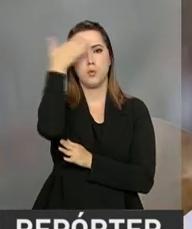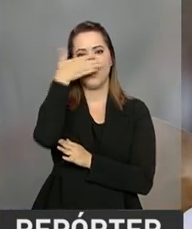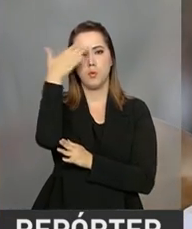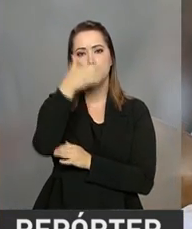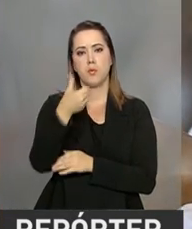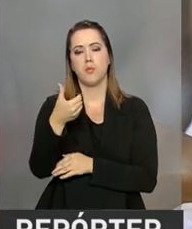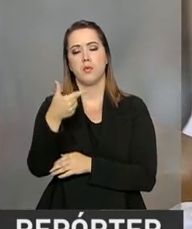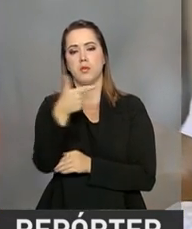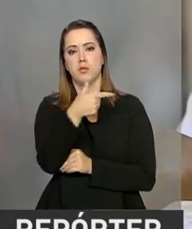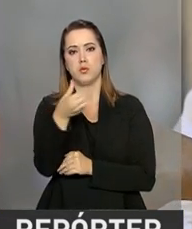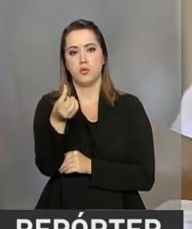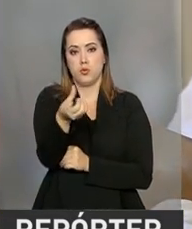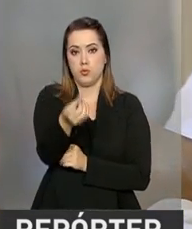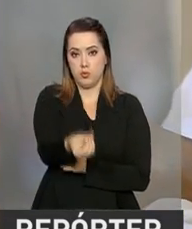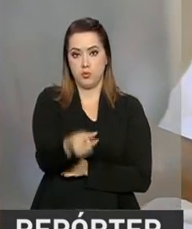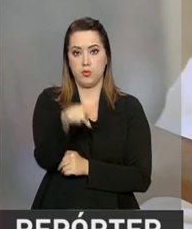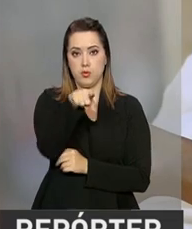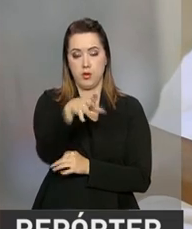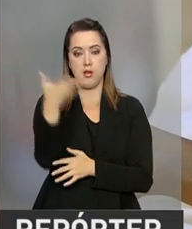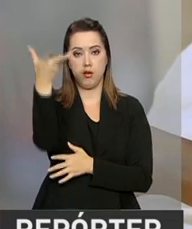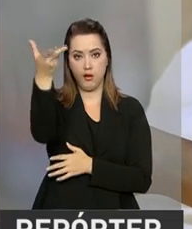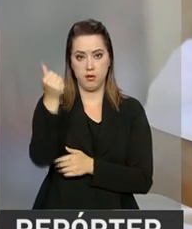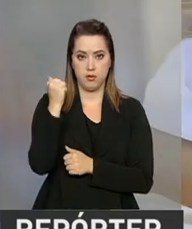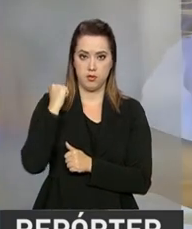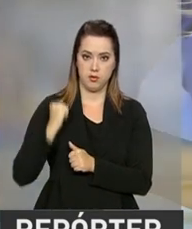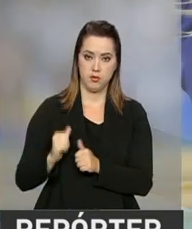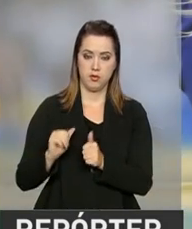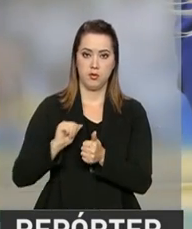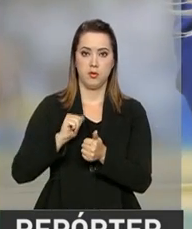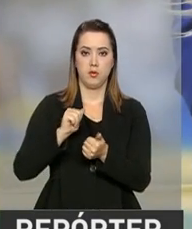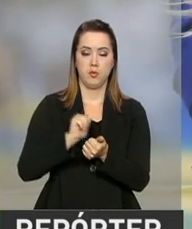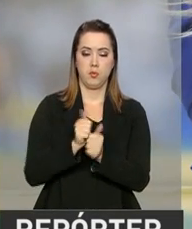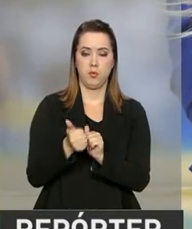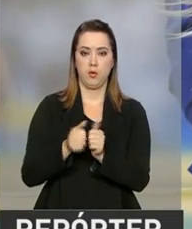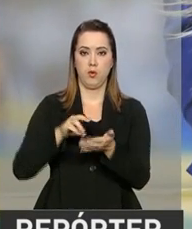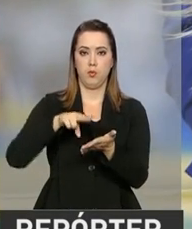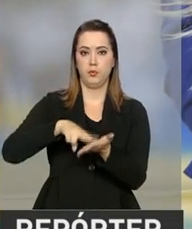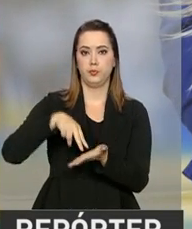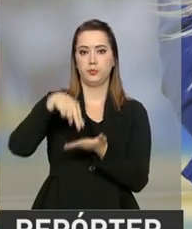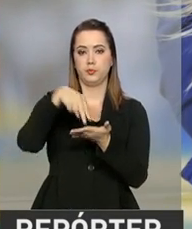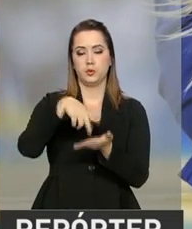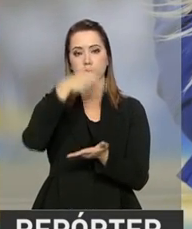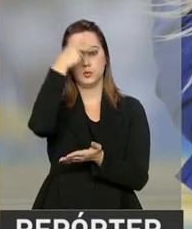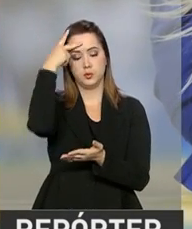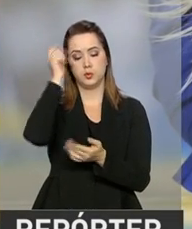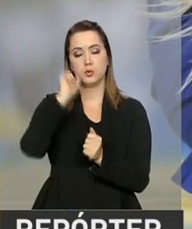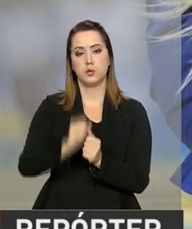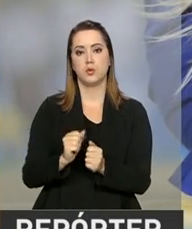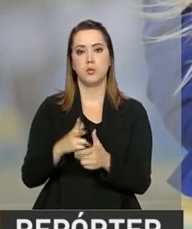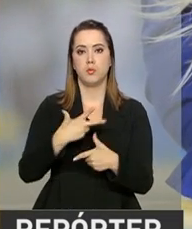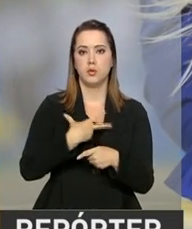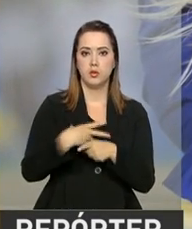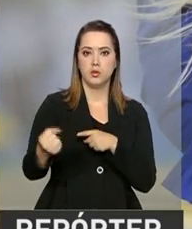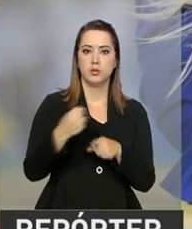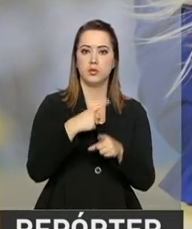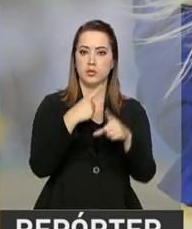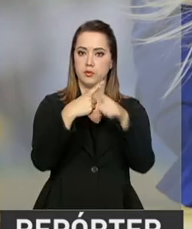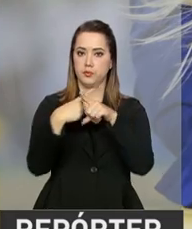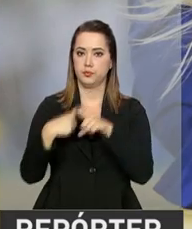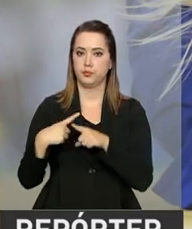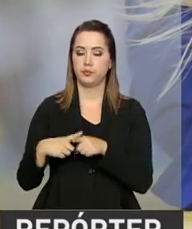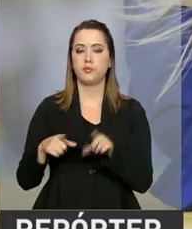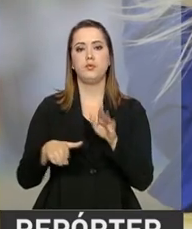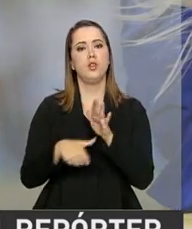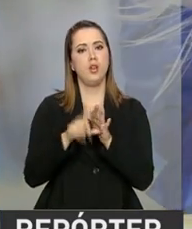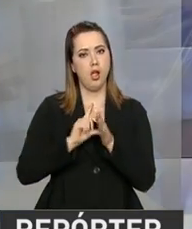2006 ela recebe o Bolsa pódio apoio do governo federal a atletas com condições de vencer competições mais cedo Daniel